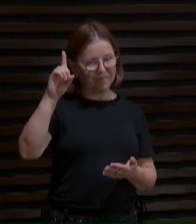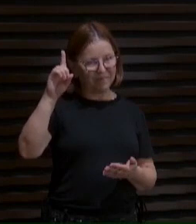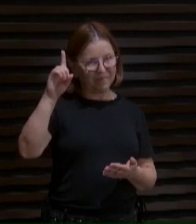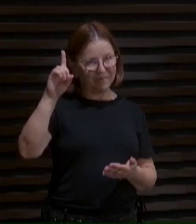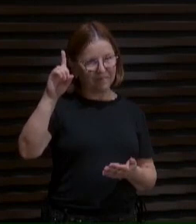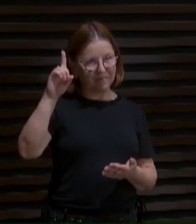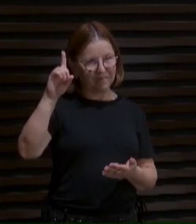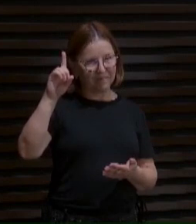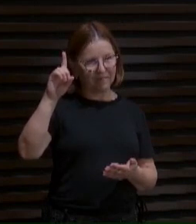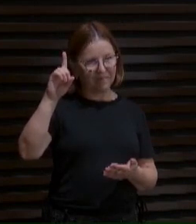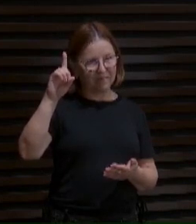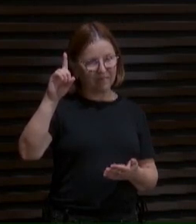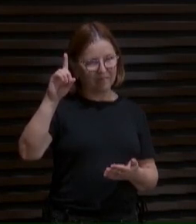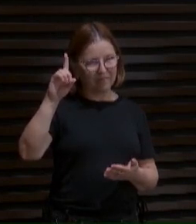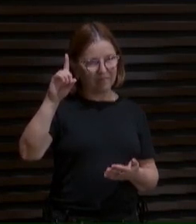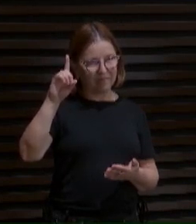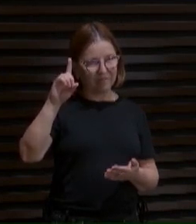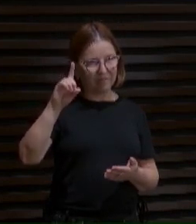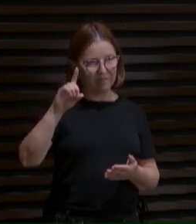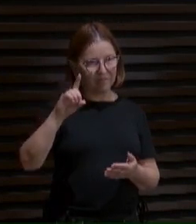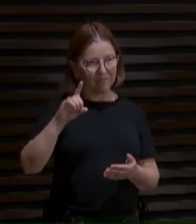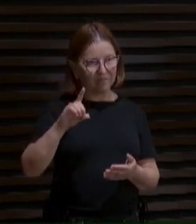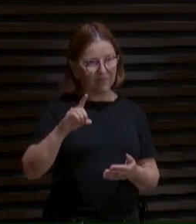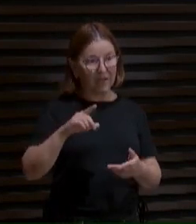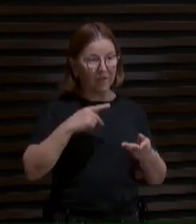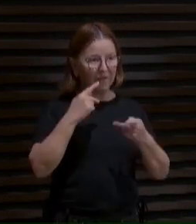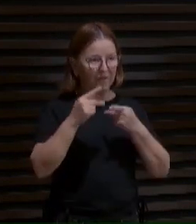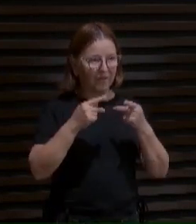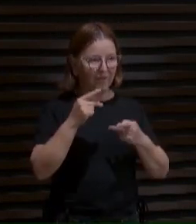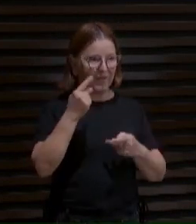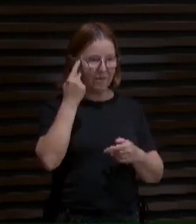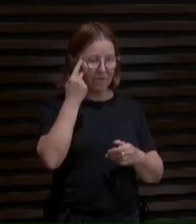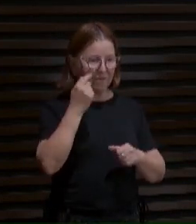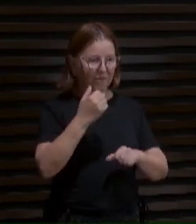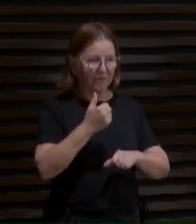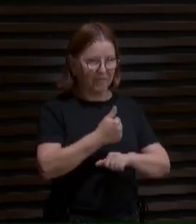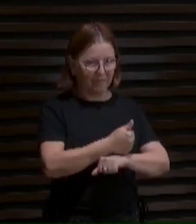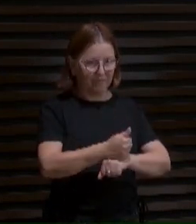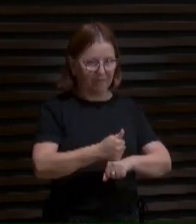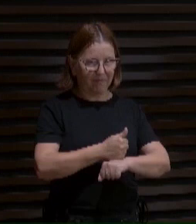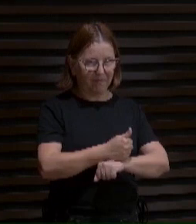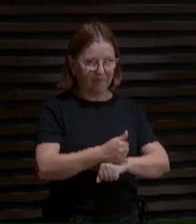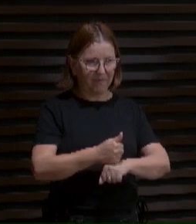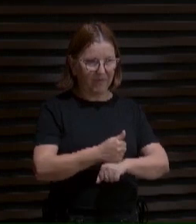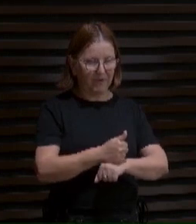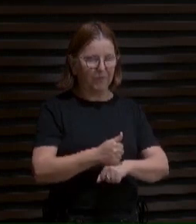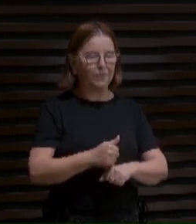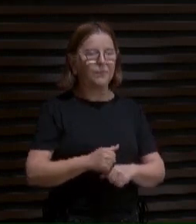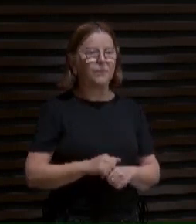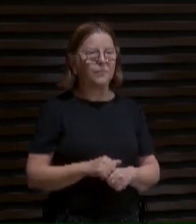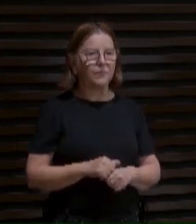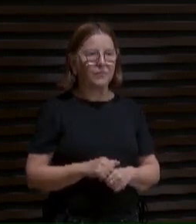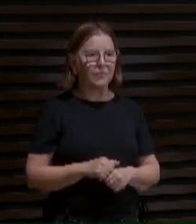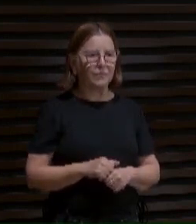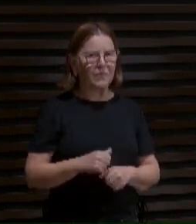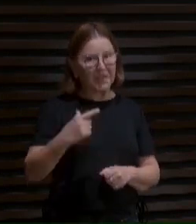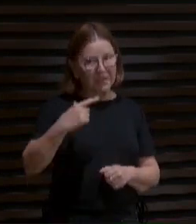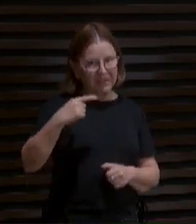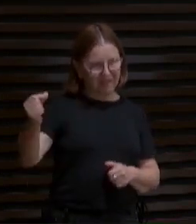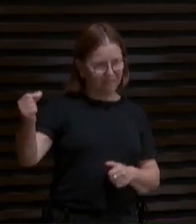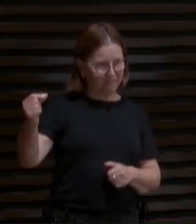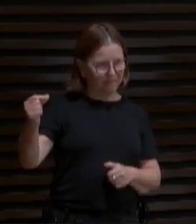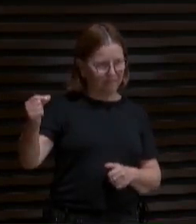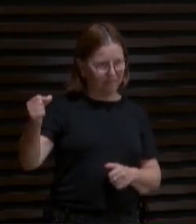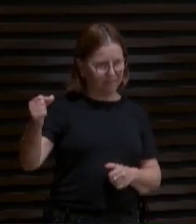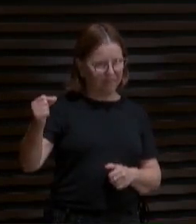ele pega Abraão, ele fala com Abraão, e ele diz assim, sai.